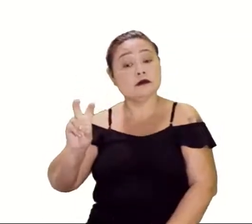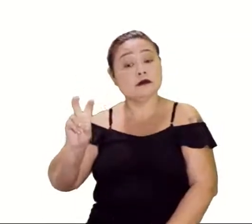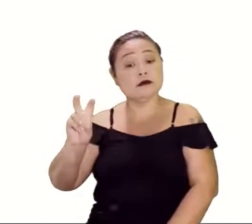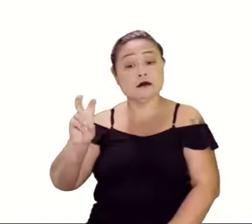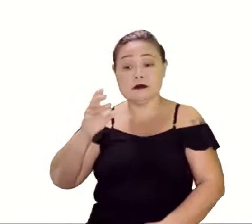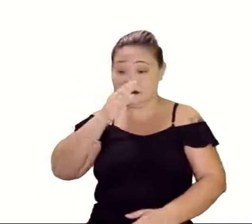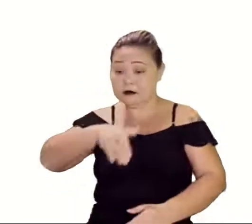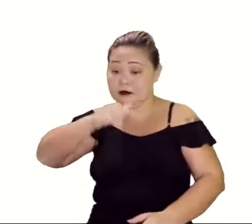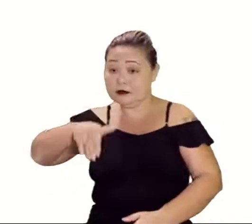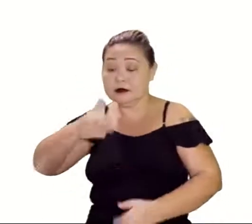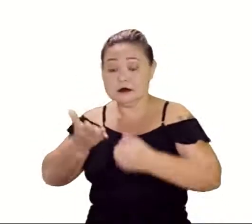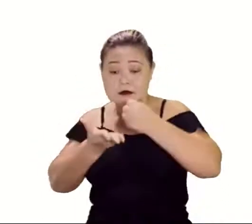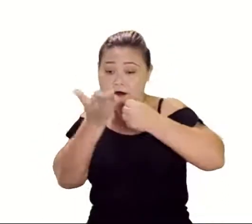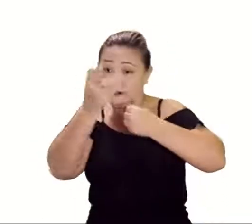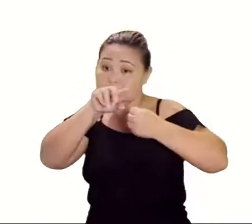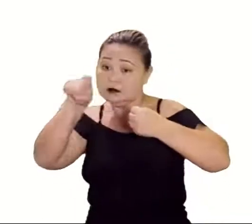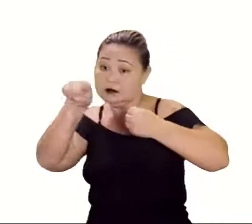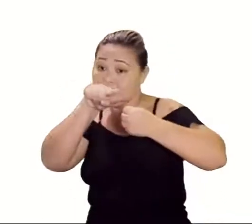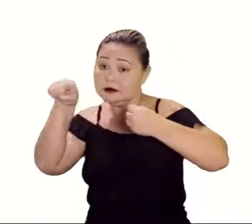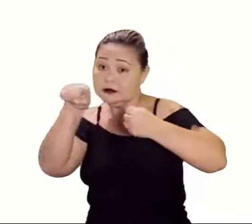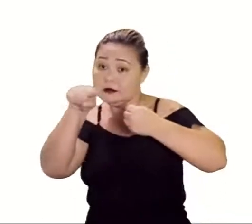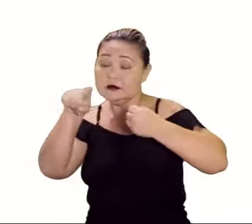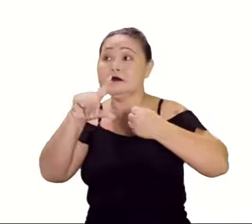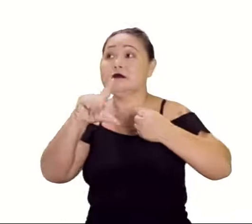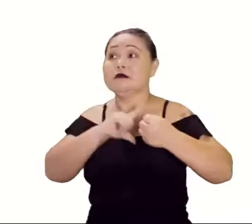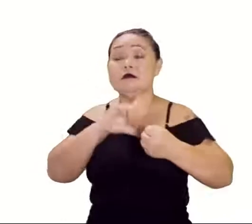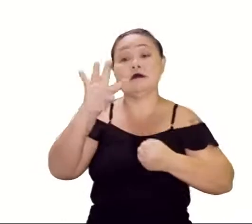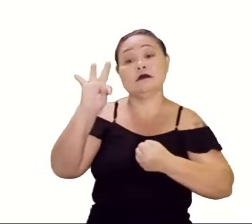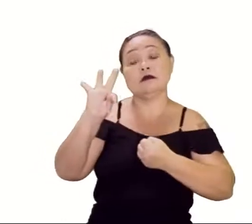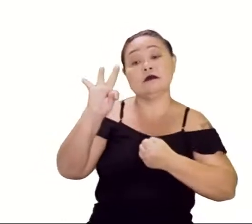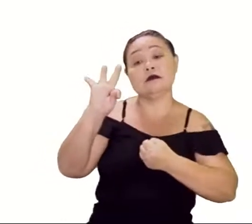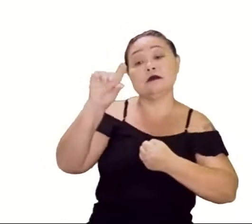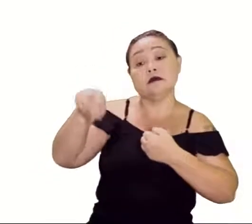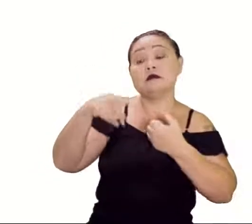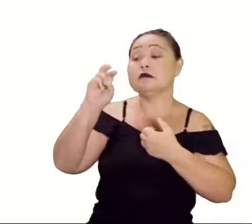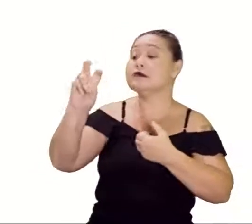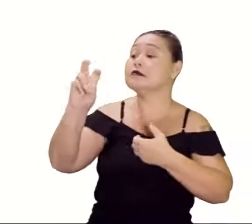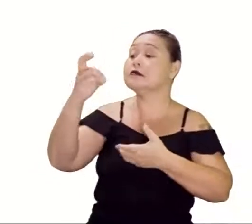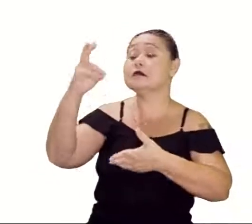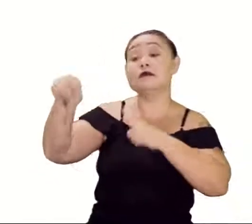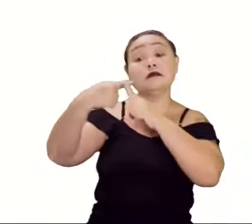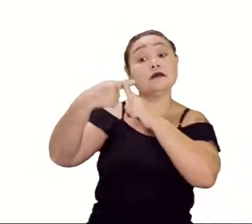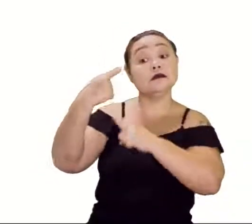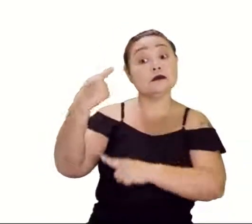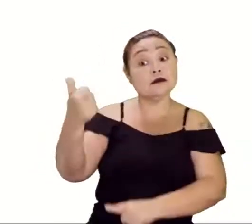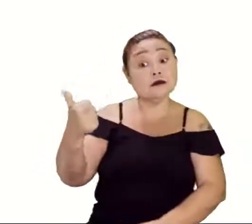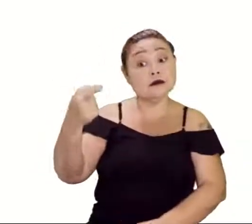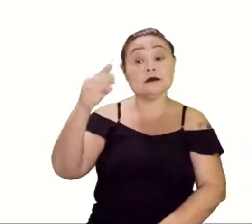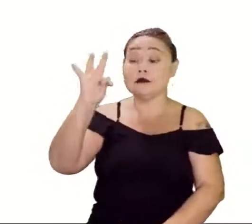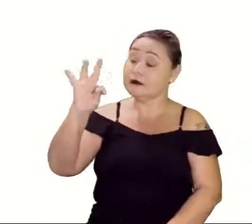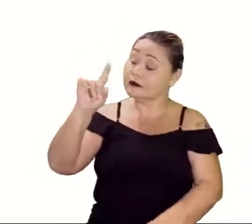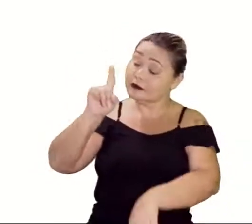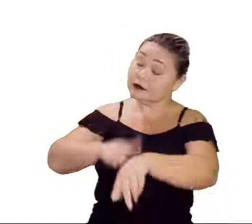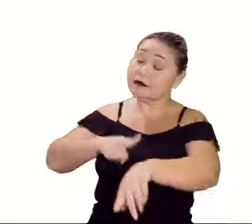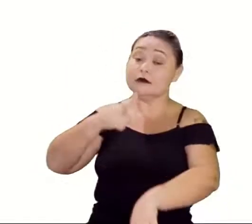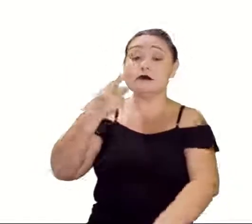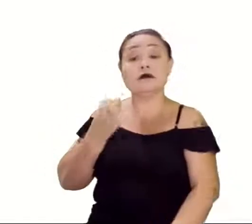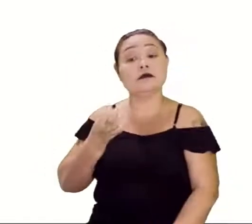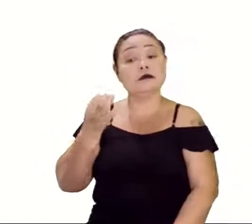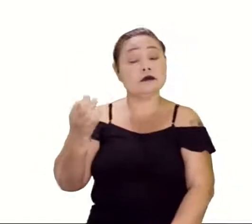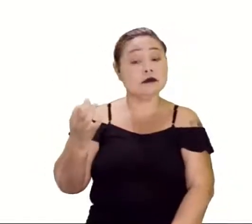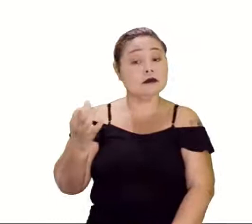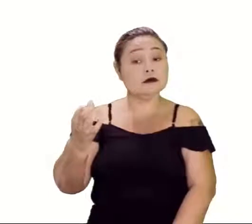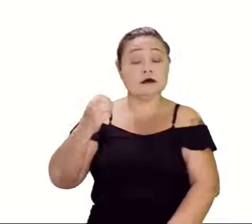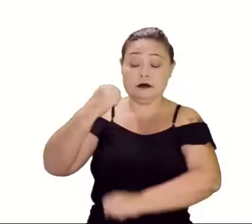as bases e trabalha com Expoente. os expoentes, né? E o t vai ser igual a 5 Mais 1. T vai ser igual a